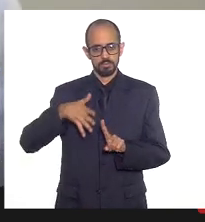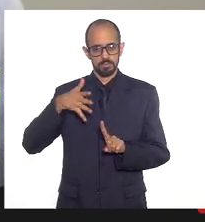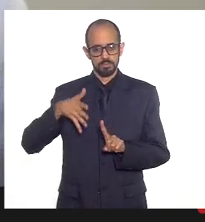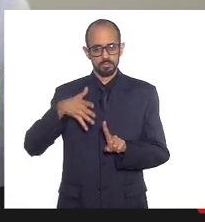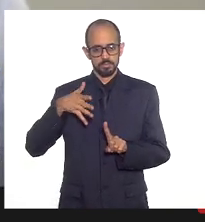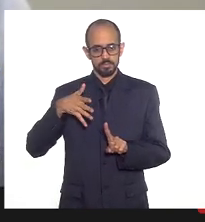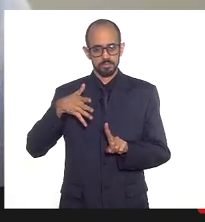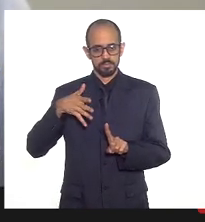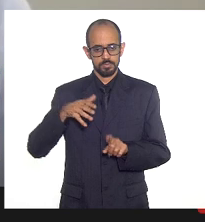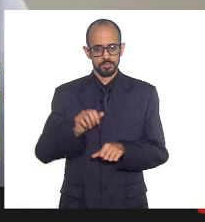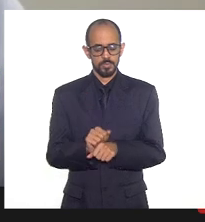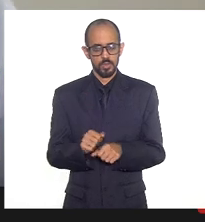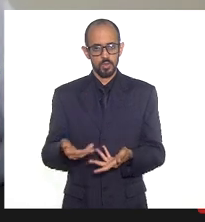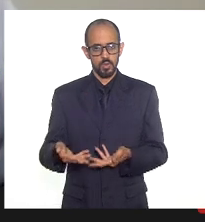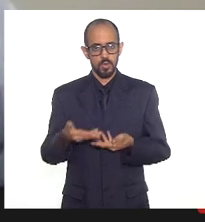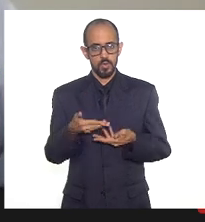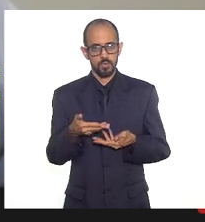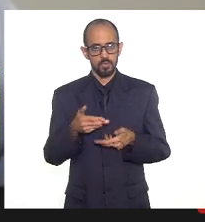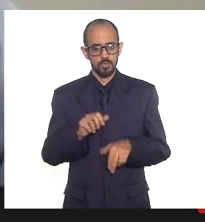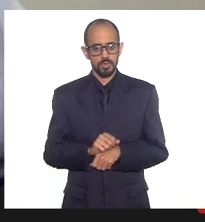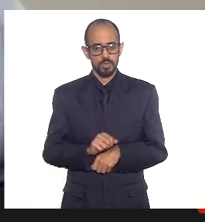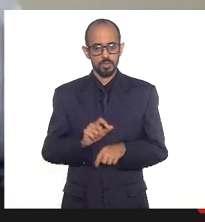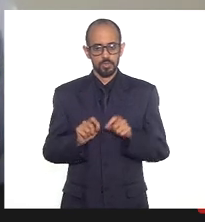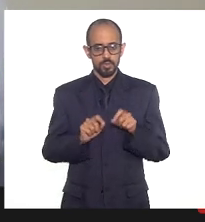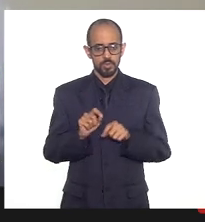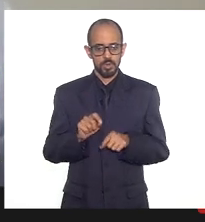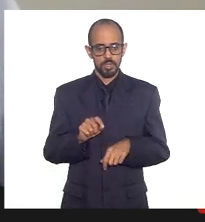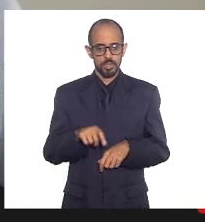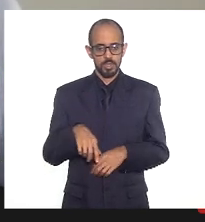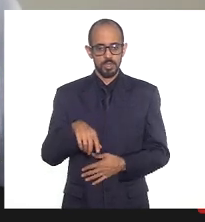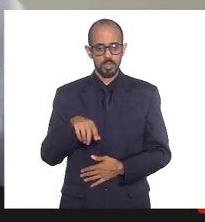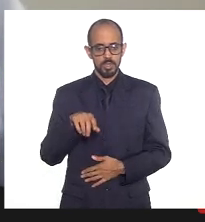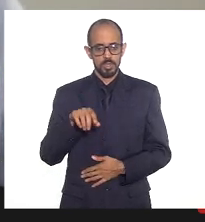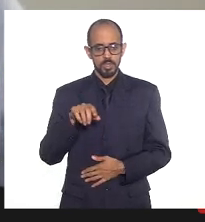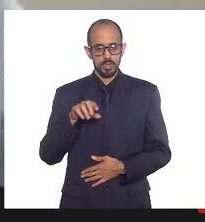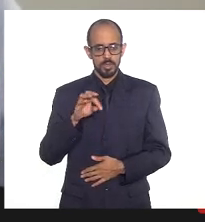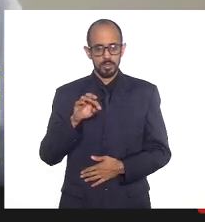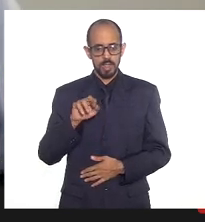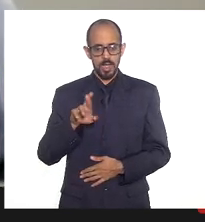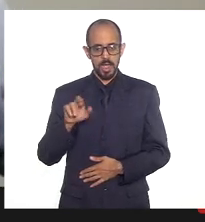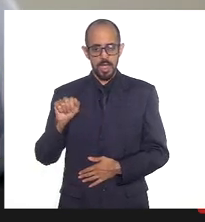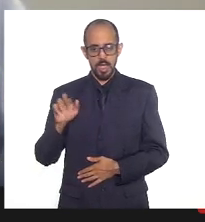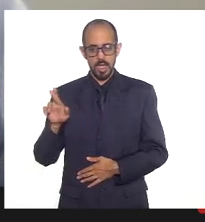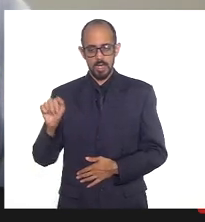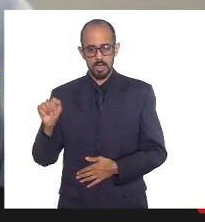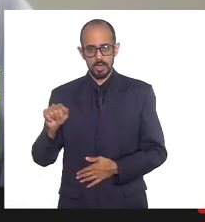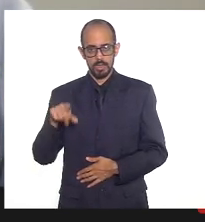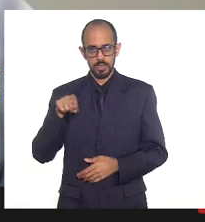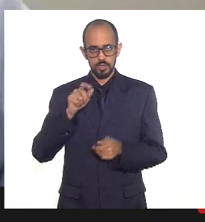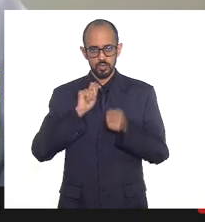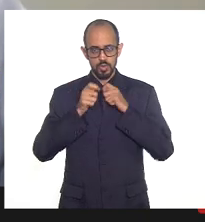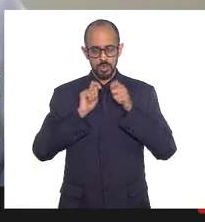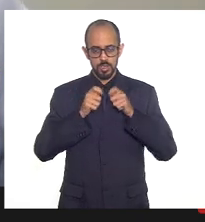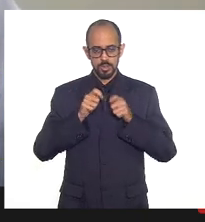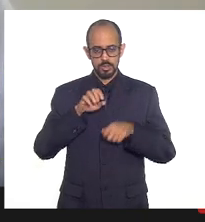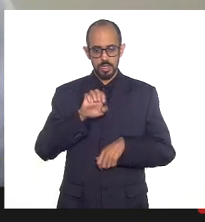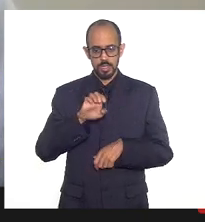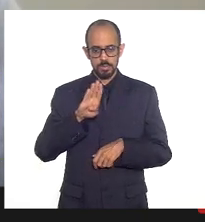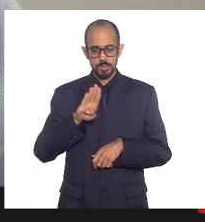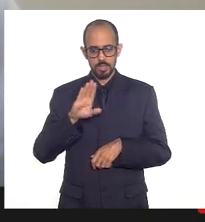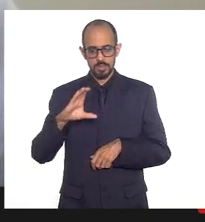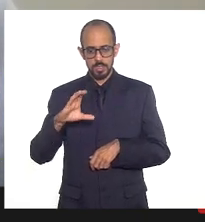intervenções. Eu chamo a Kemi Itahara, jornalista da EBC, integrante da Comissão de Empregados da Frente de Defesa da EBC